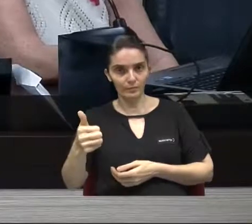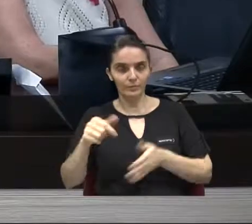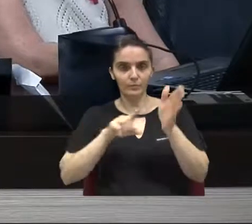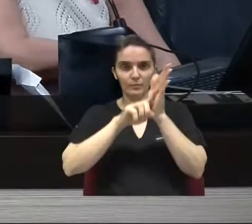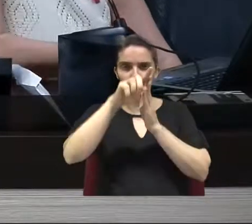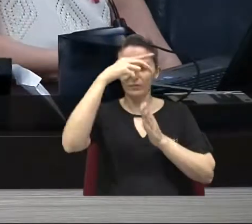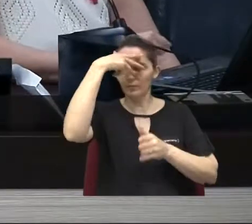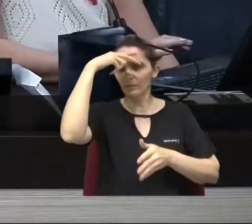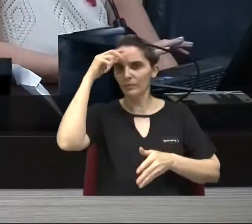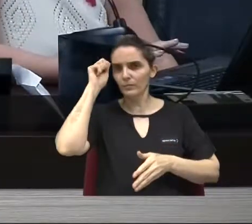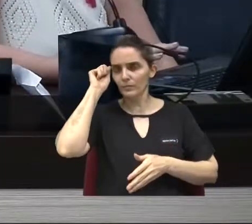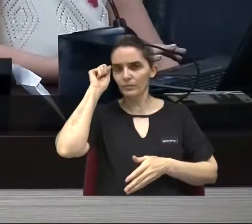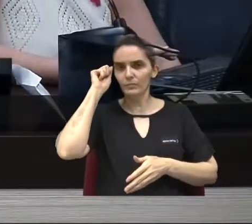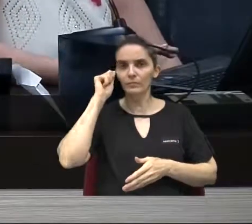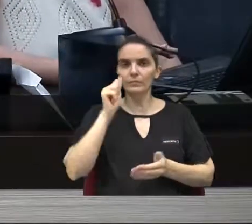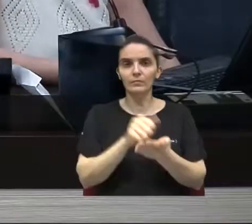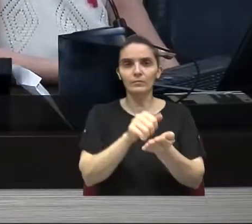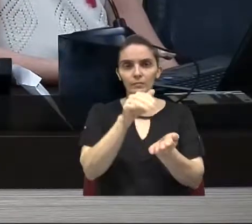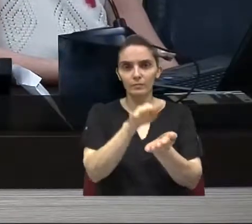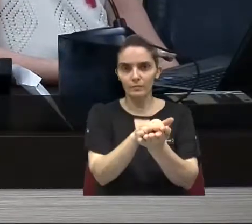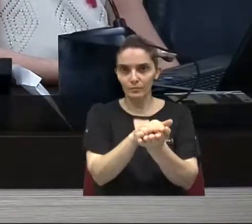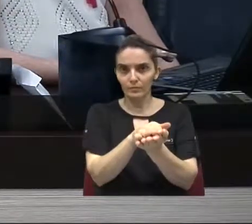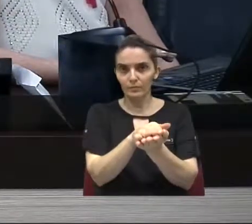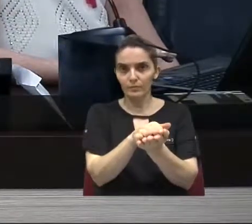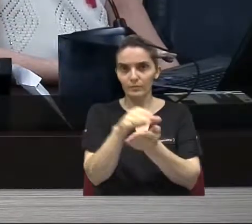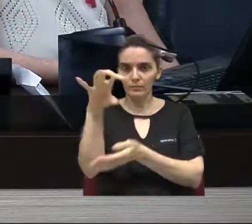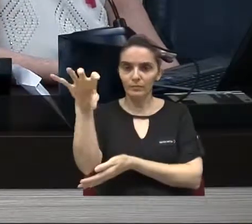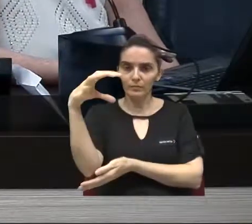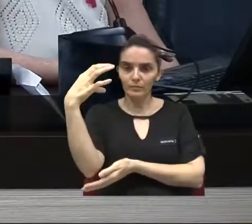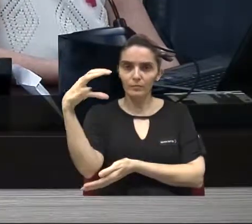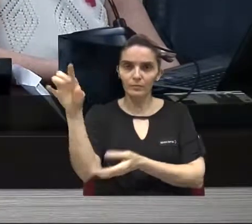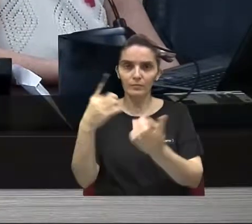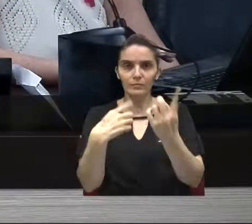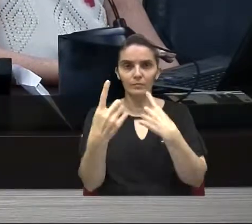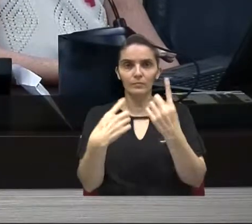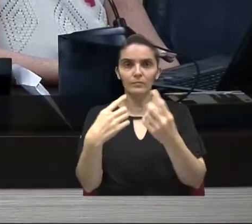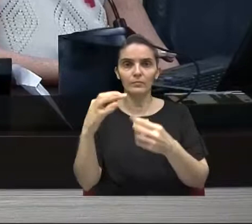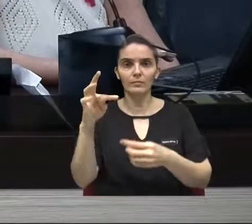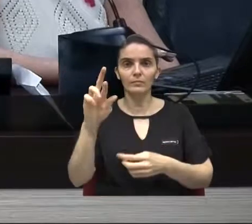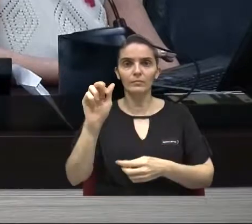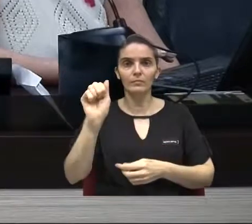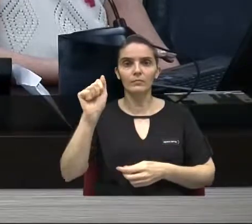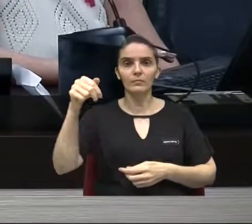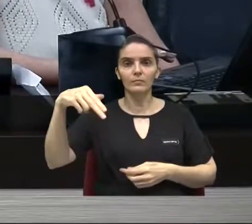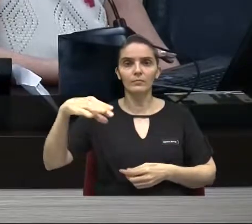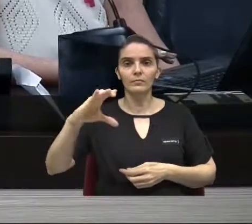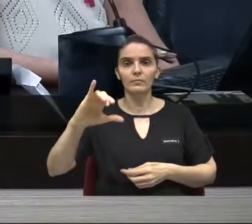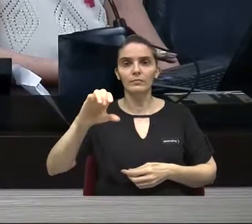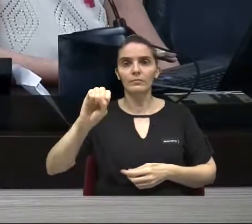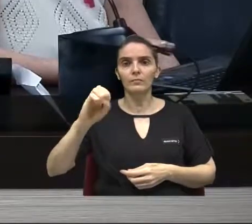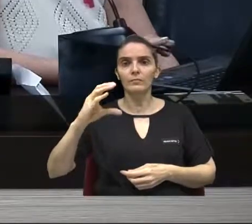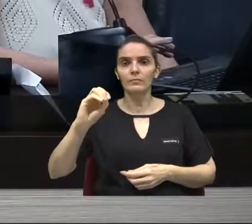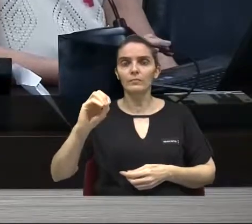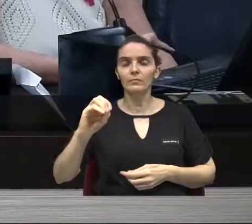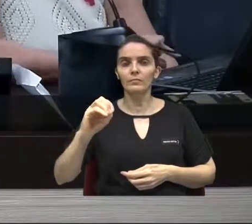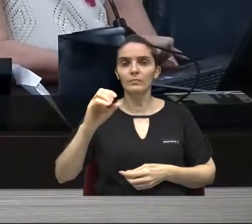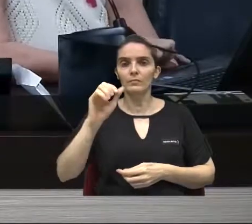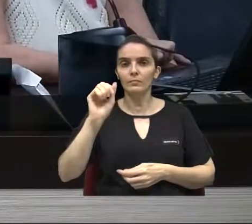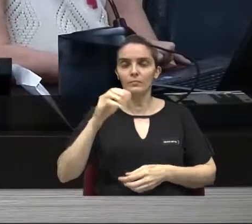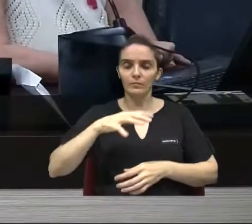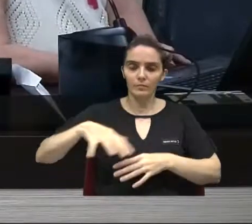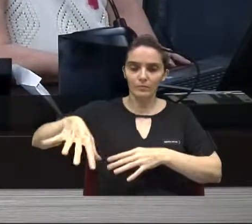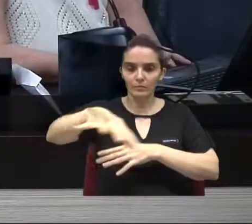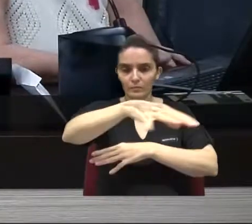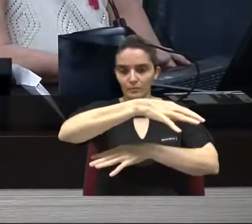Poder Executivo sobre as multas aplicadas pelos radares na via Francisco de André, anel viário. Autoria Lucinês Aparecida Boco. Em